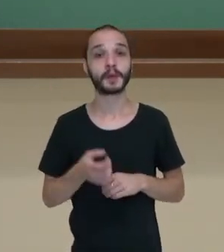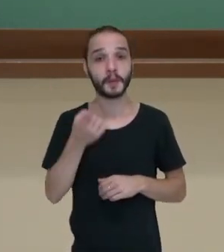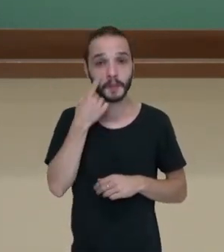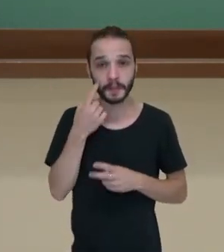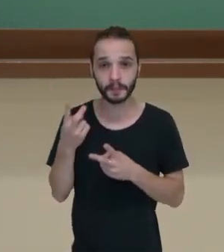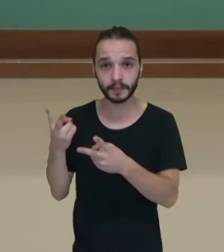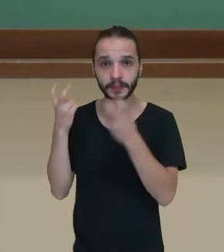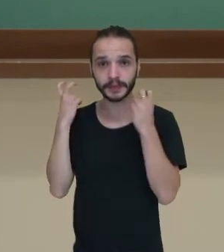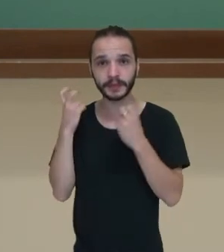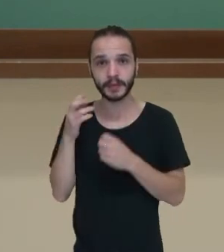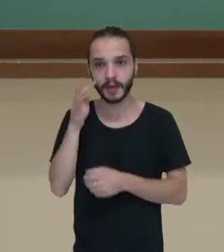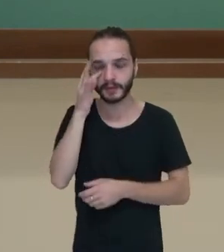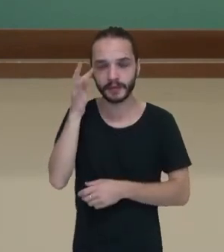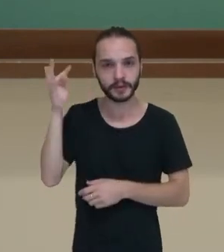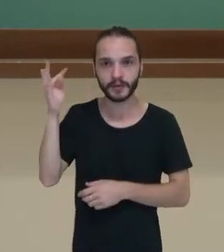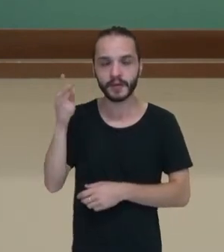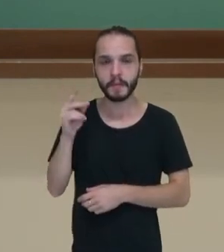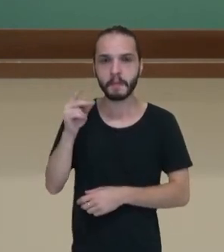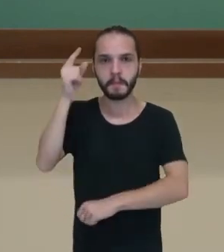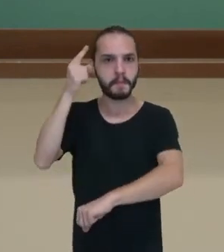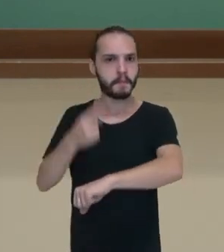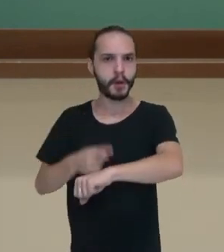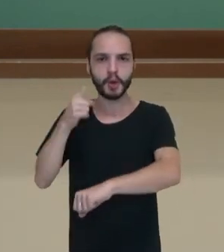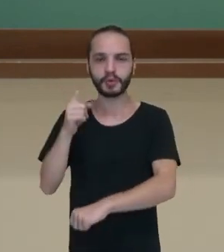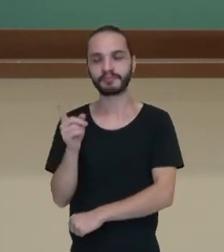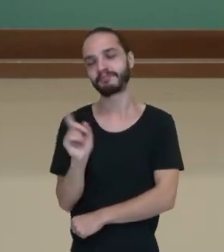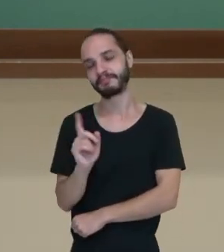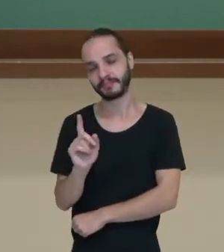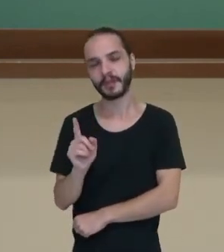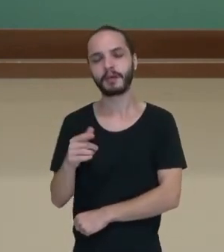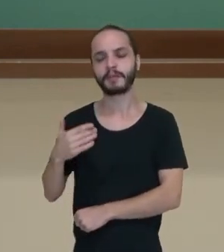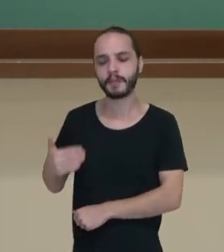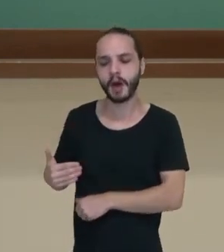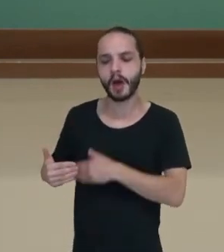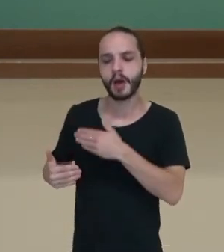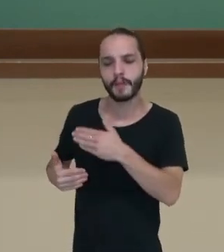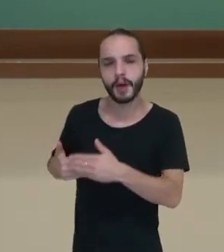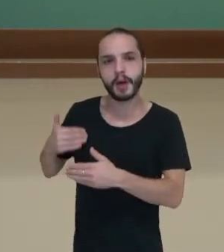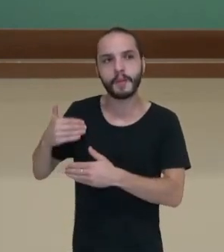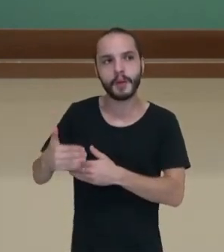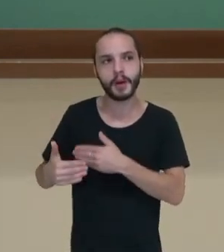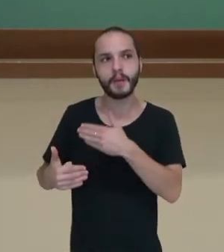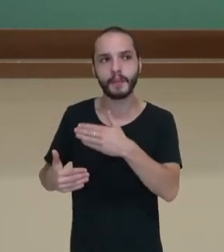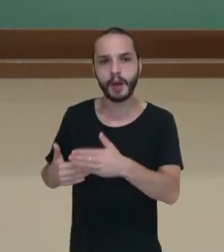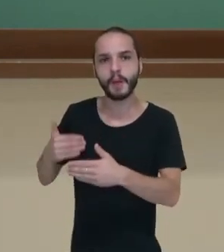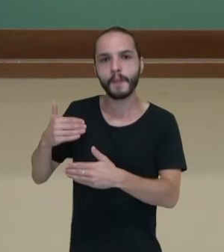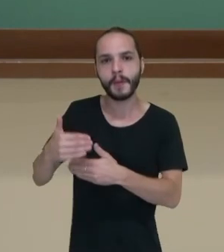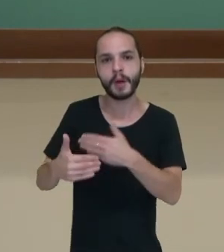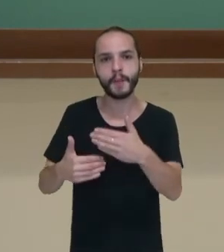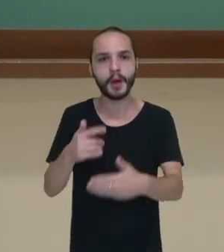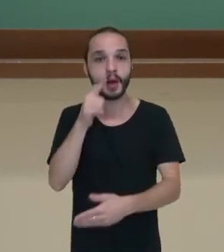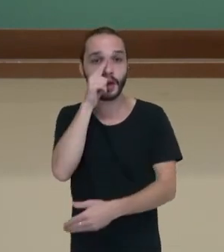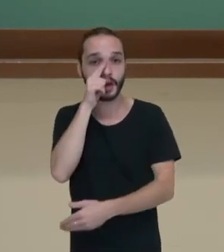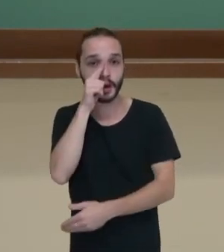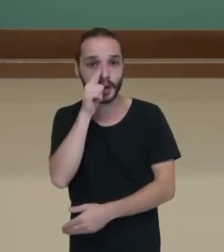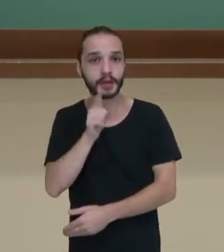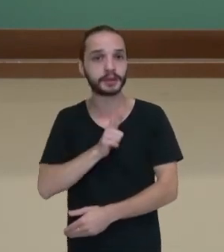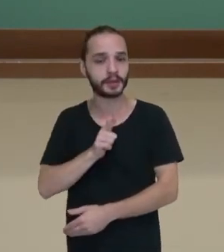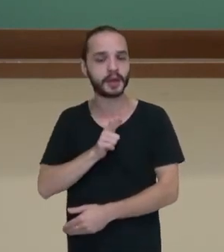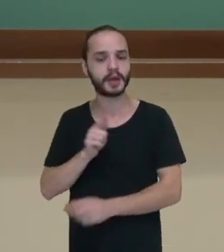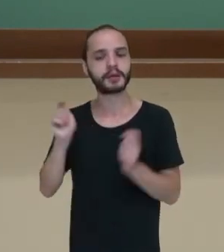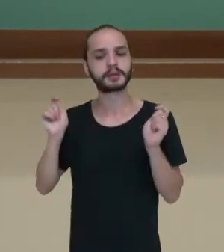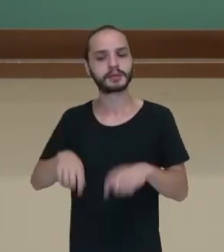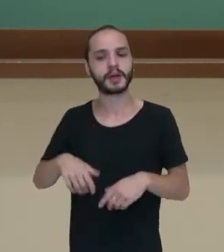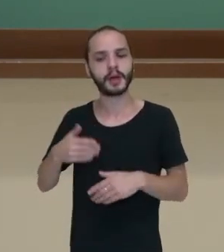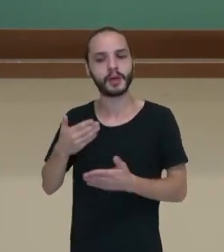filosofia não nasceu do nada, né? Foi todo um processo histórico que aconteceu na Grécia que permitiram que eles